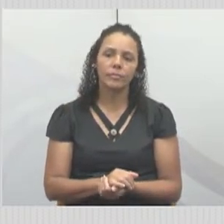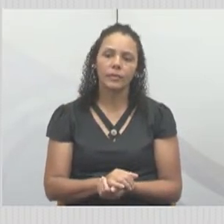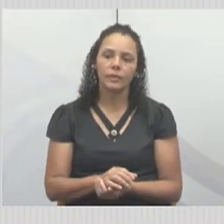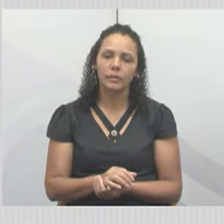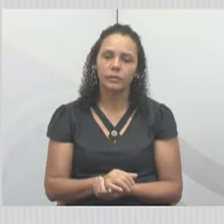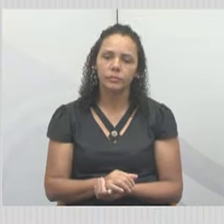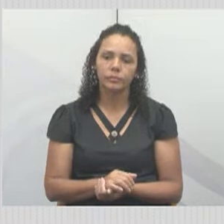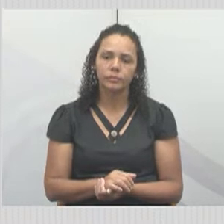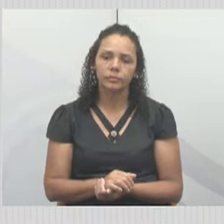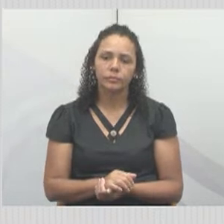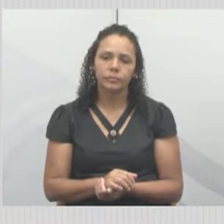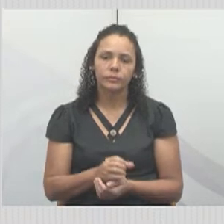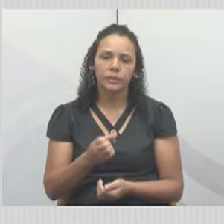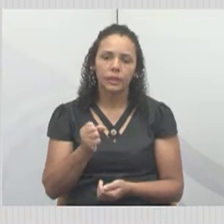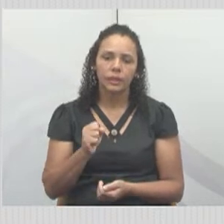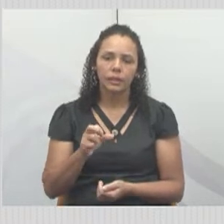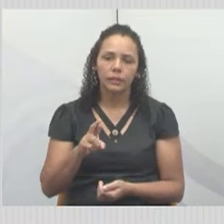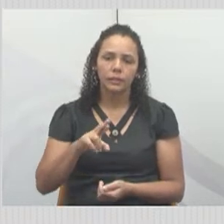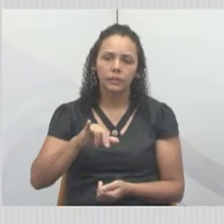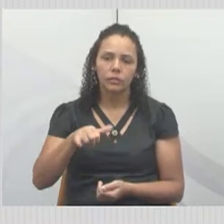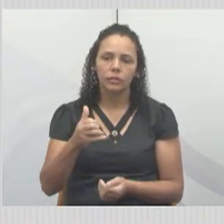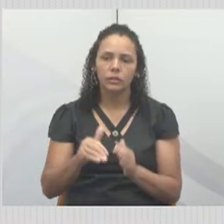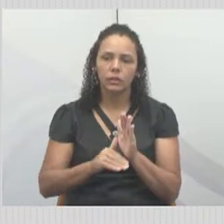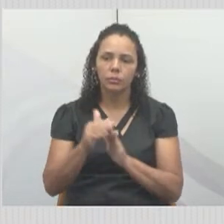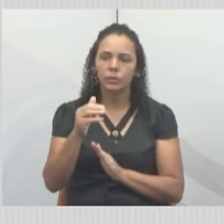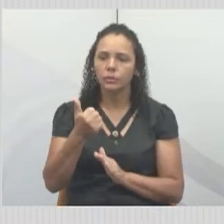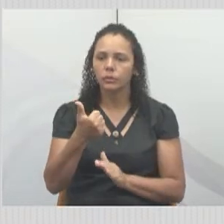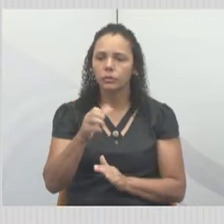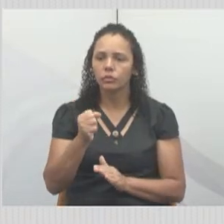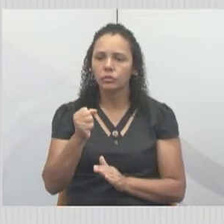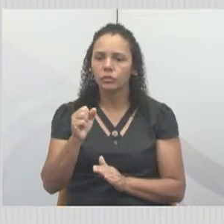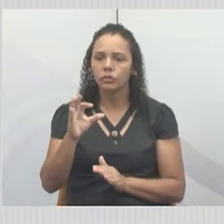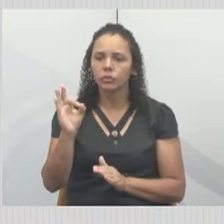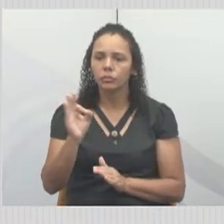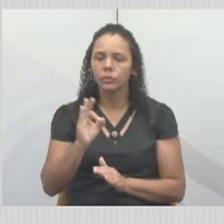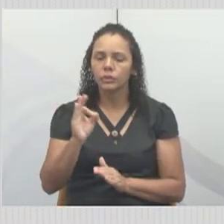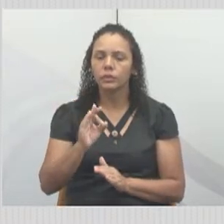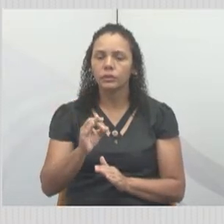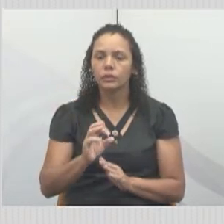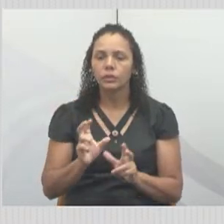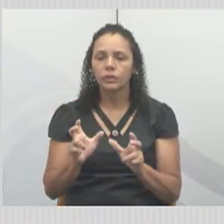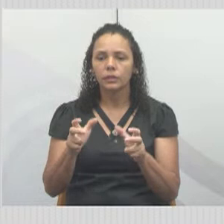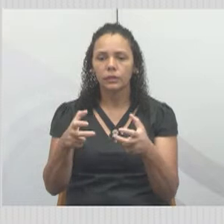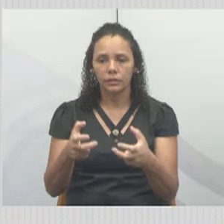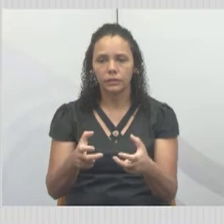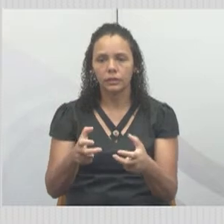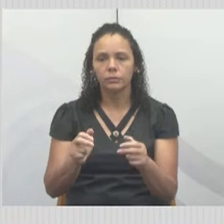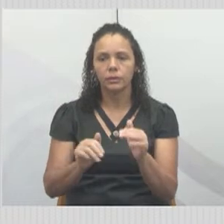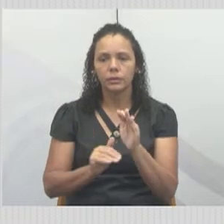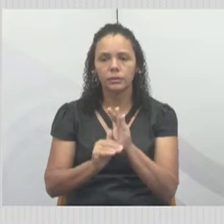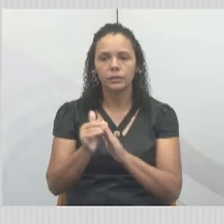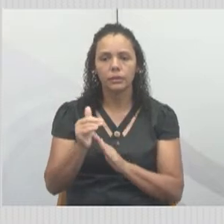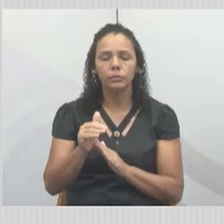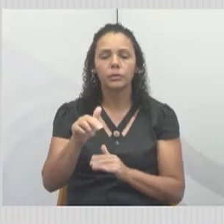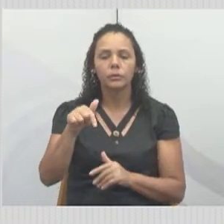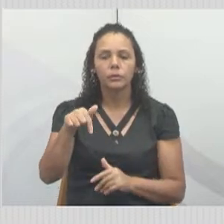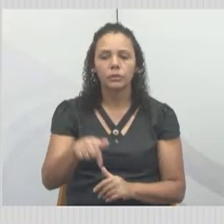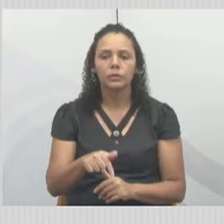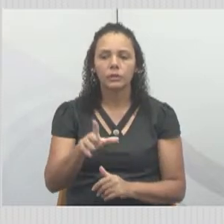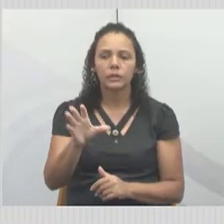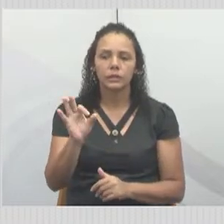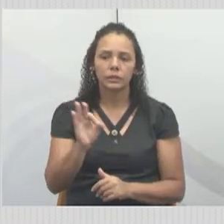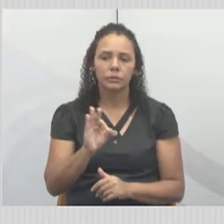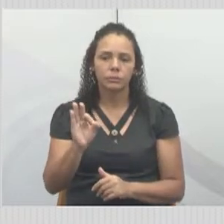169 para 221. SRJ 1 milhão e 200 para 1 milhão e 500, alta de 18%. E